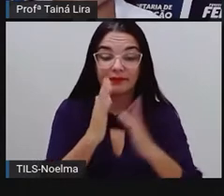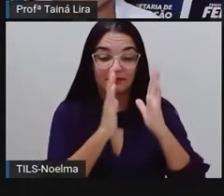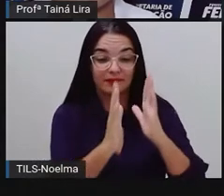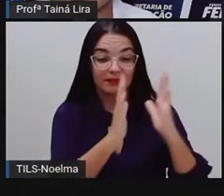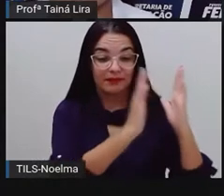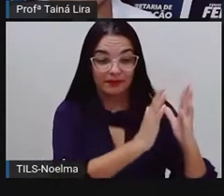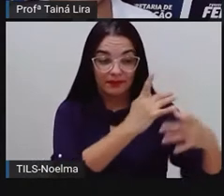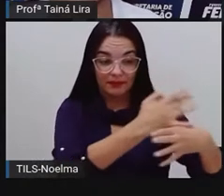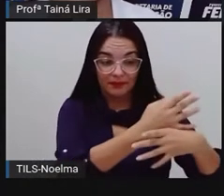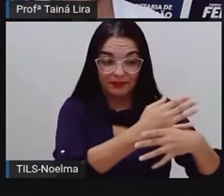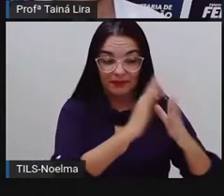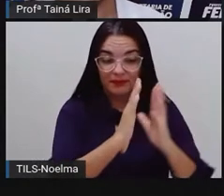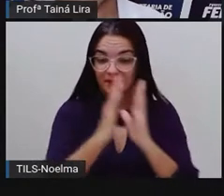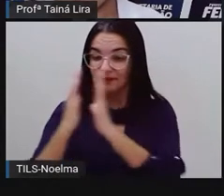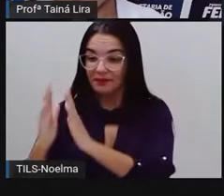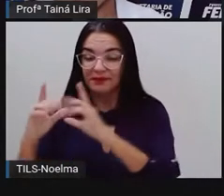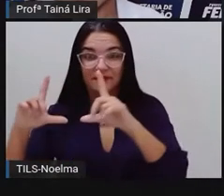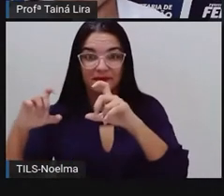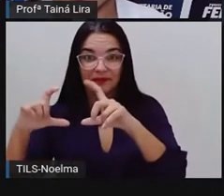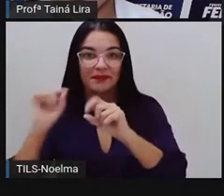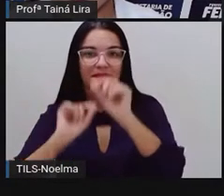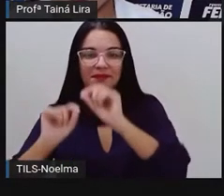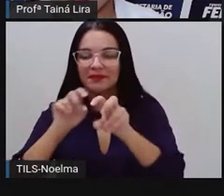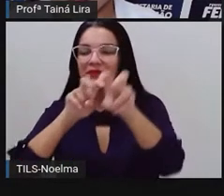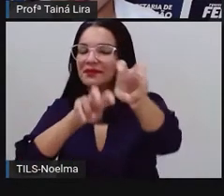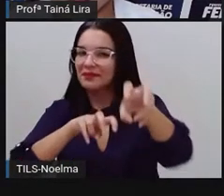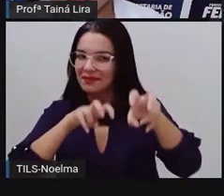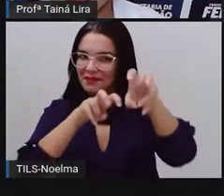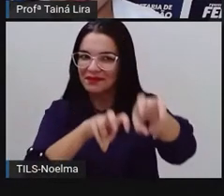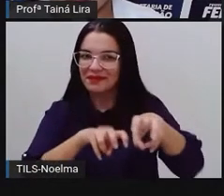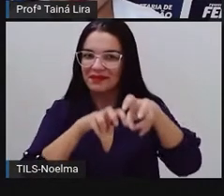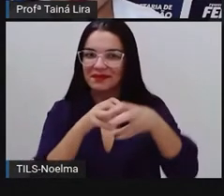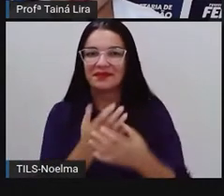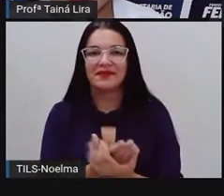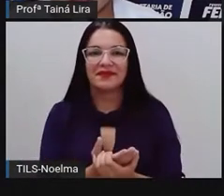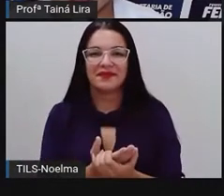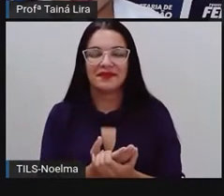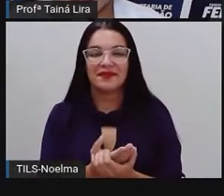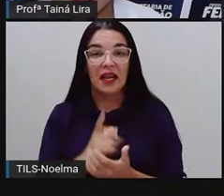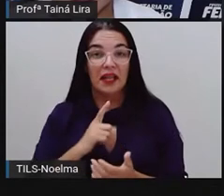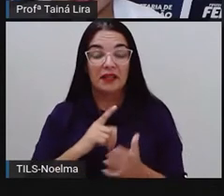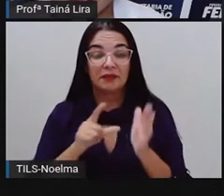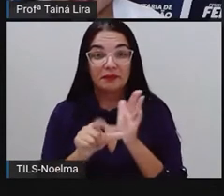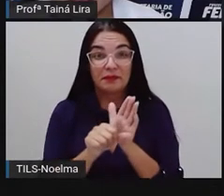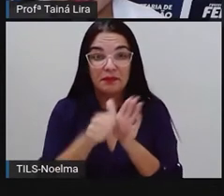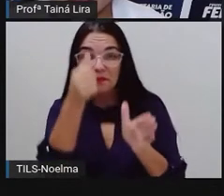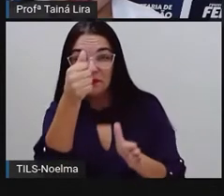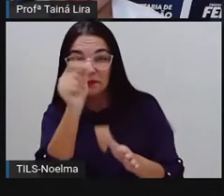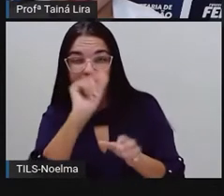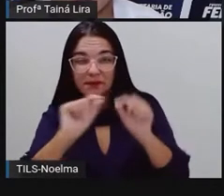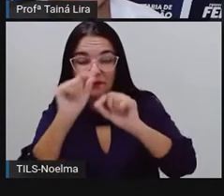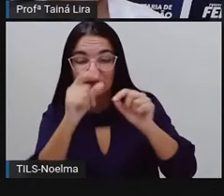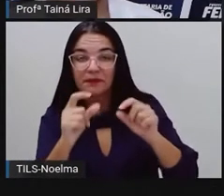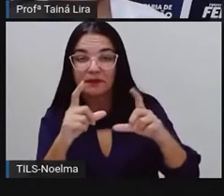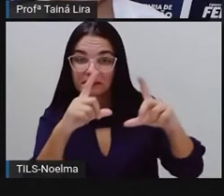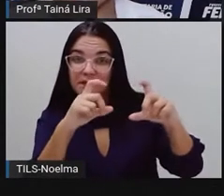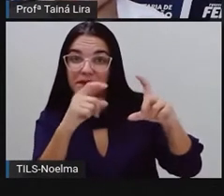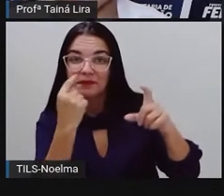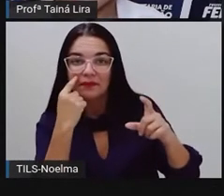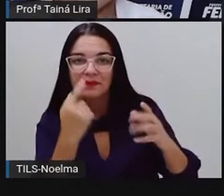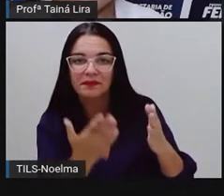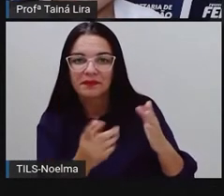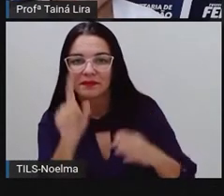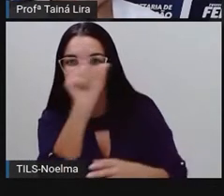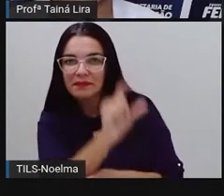aqui também o exemplo da parte rural então nós temos aqui olha lá a primeira imagem onde é pro tá passando acerta